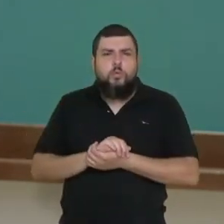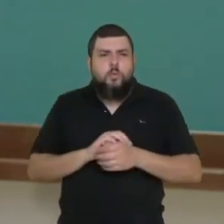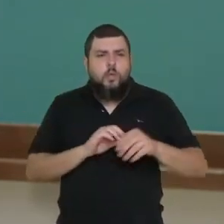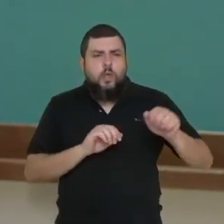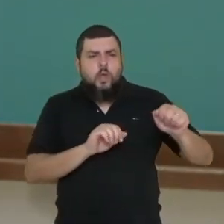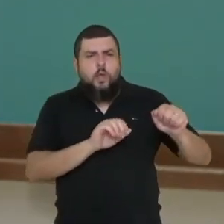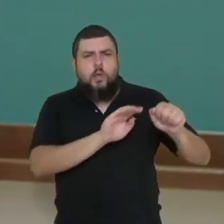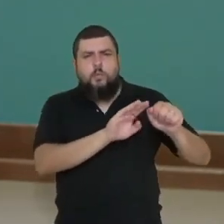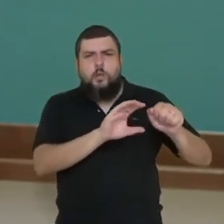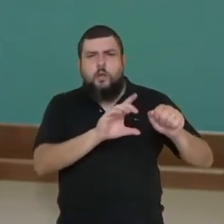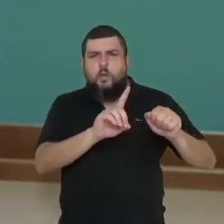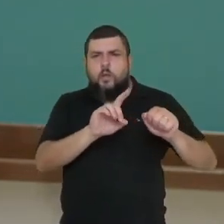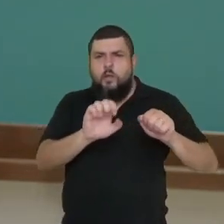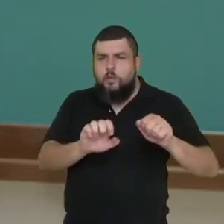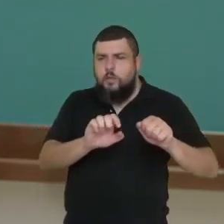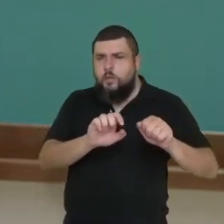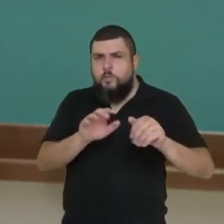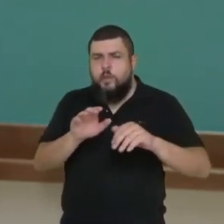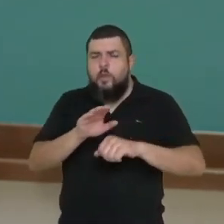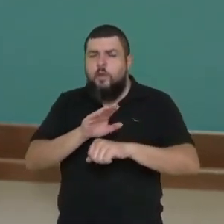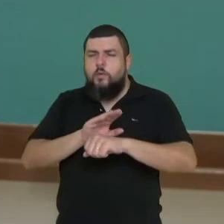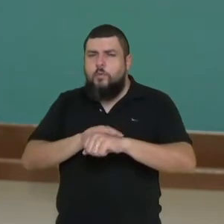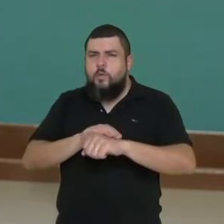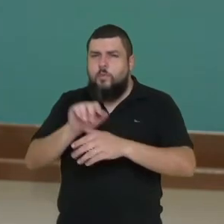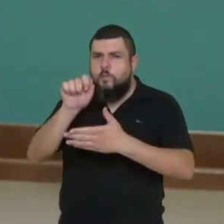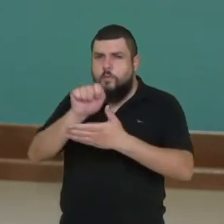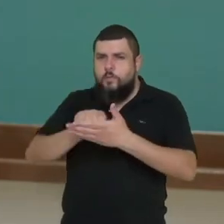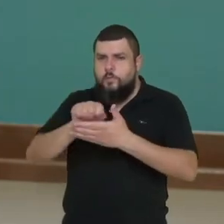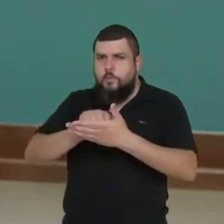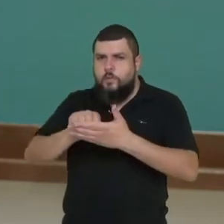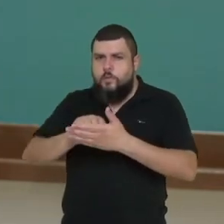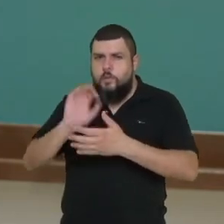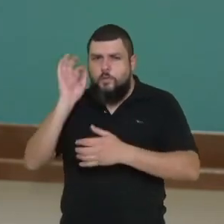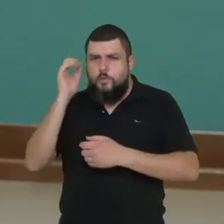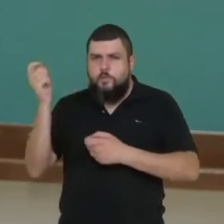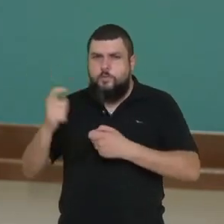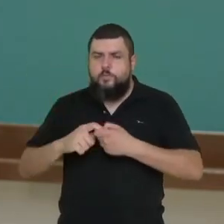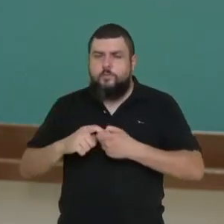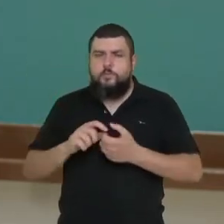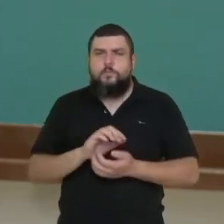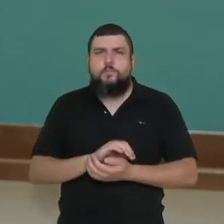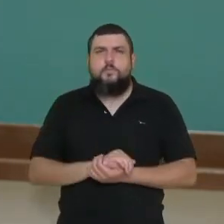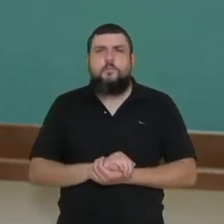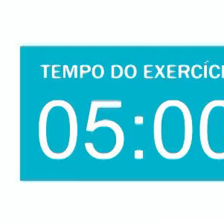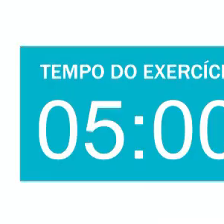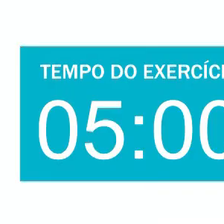até a letra I, tá? Dou um tempinho para vocês pensarem, para vocês raciocinarem e já voltamos.